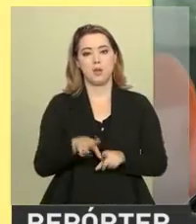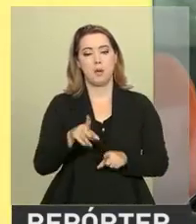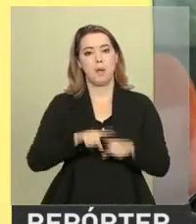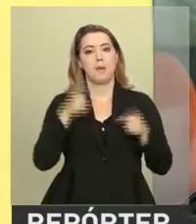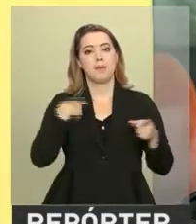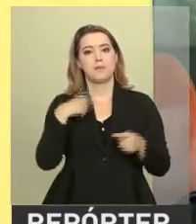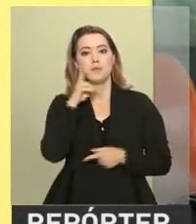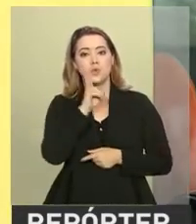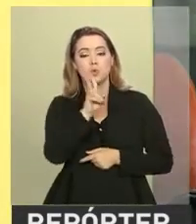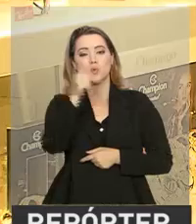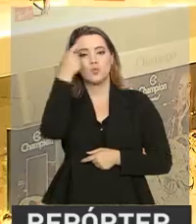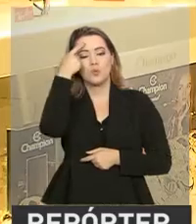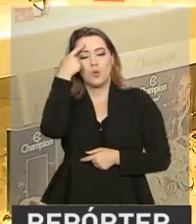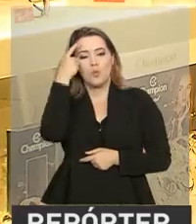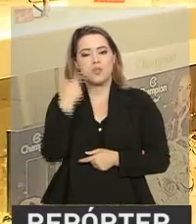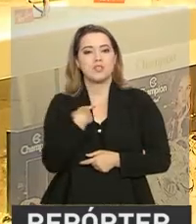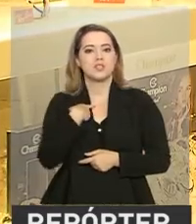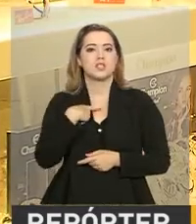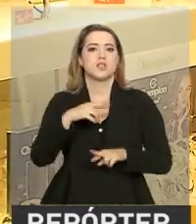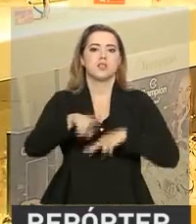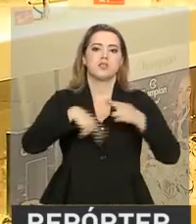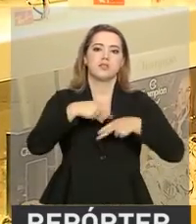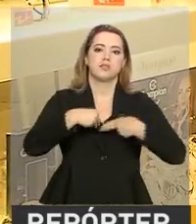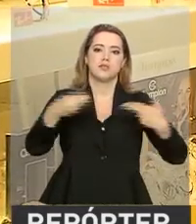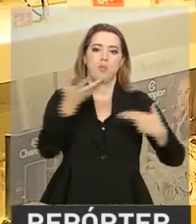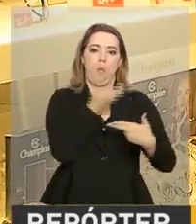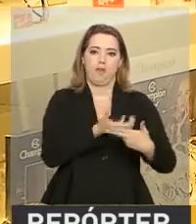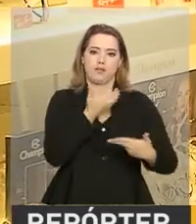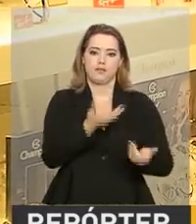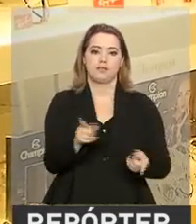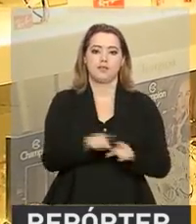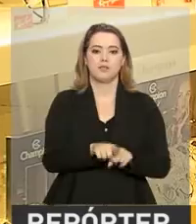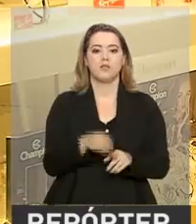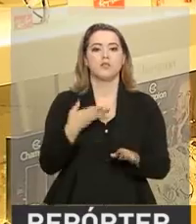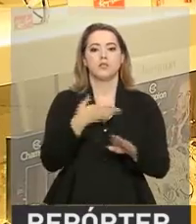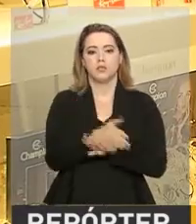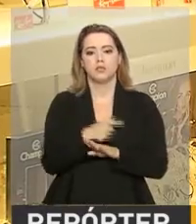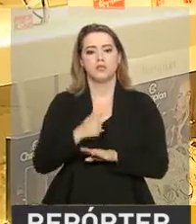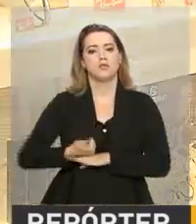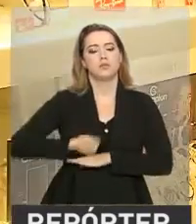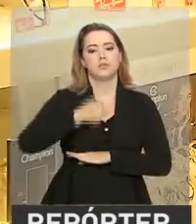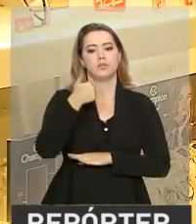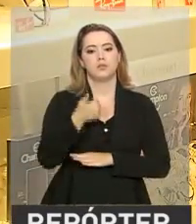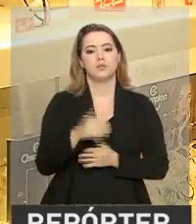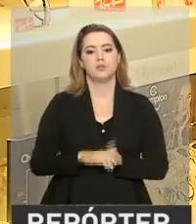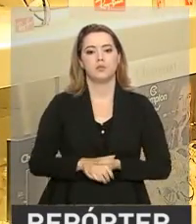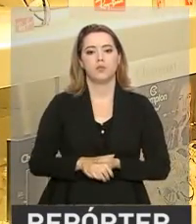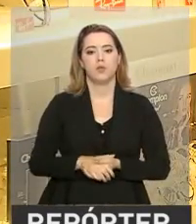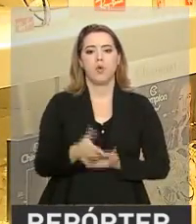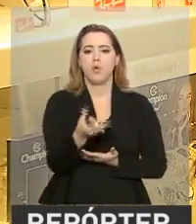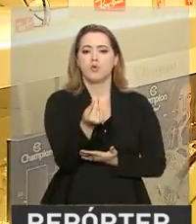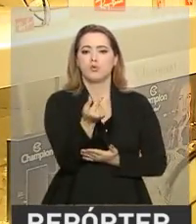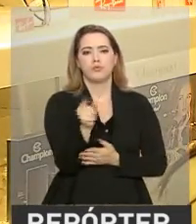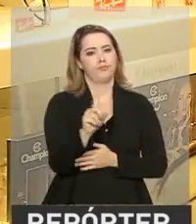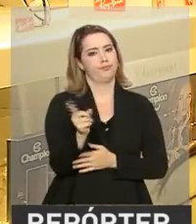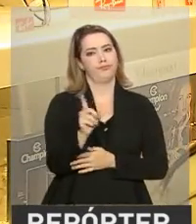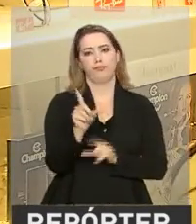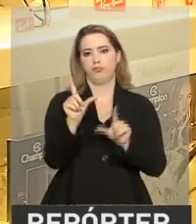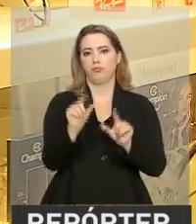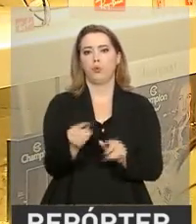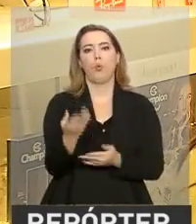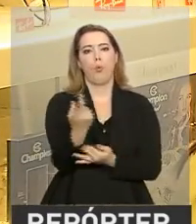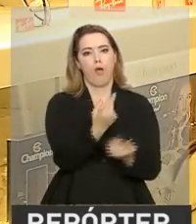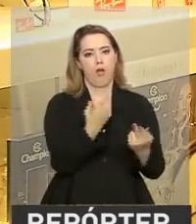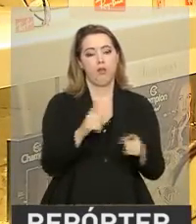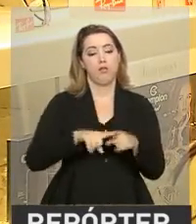pensando nos presentes de Natal. Estou consumindo mais, sim. Estou tendo a oportunidade de vir mais ao shopping. Os preços até acho que não melhoraram, não. Mas eu acho